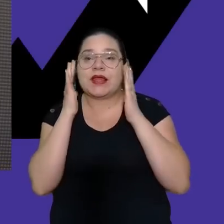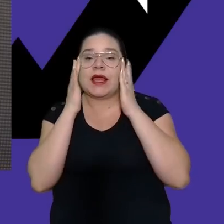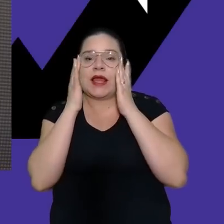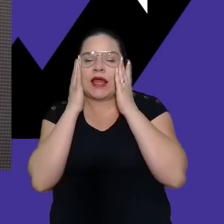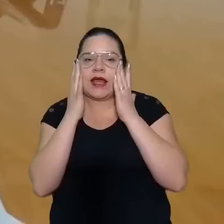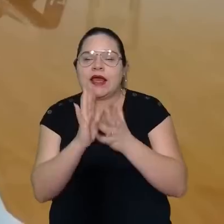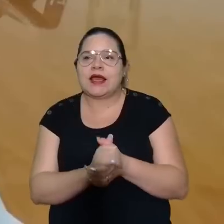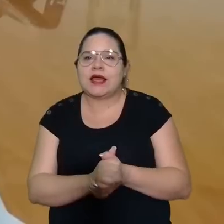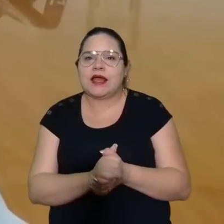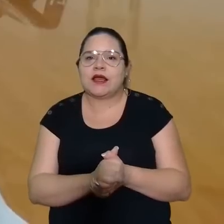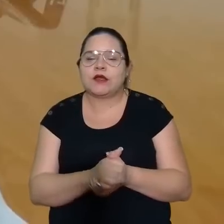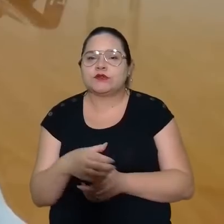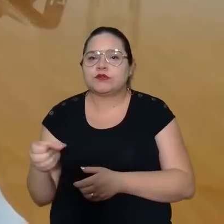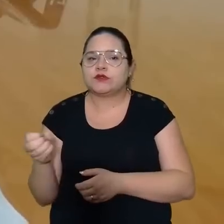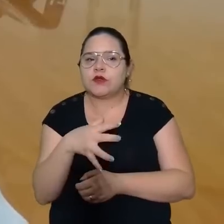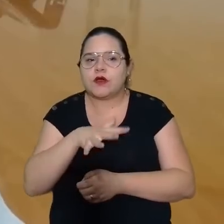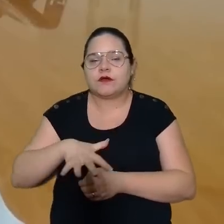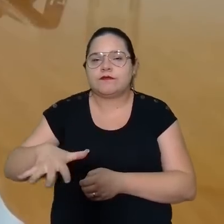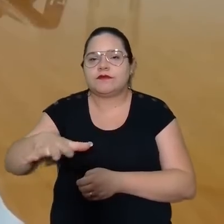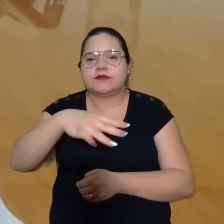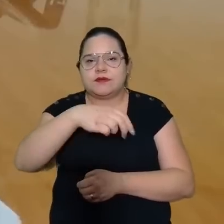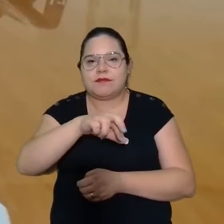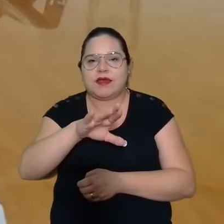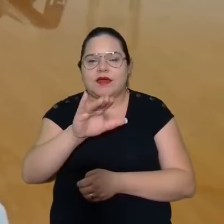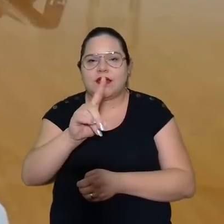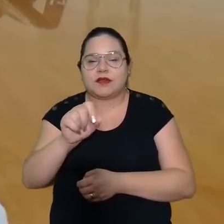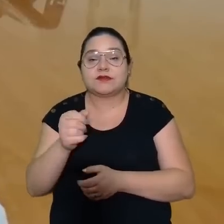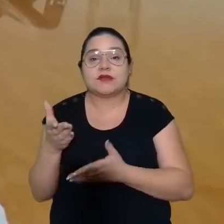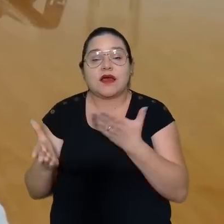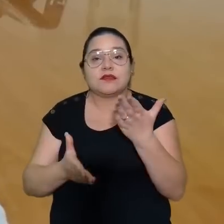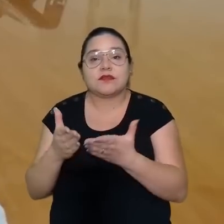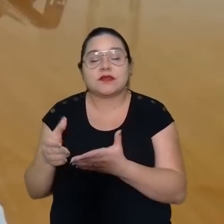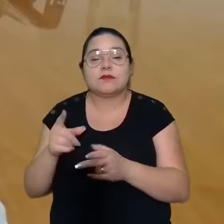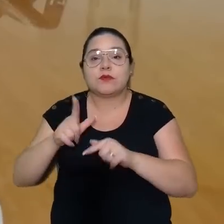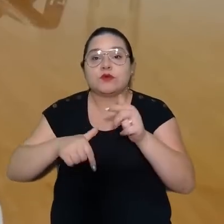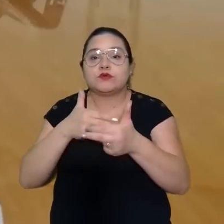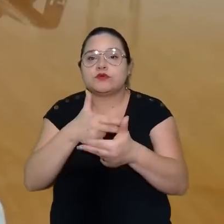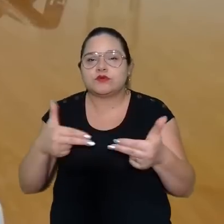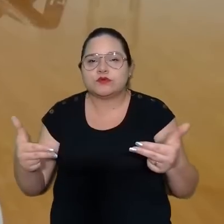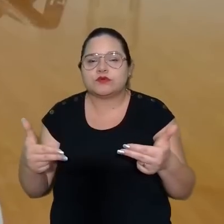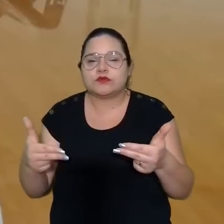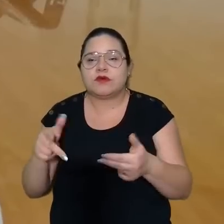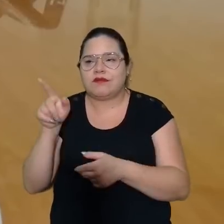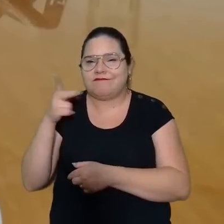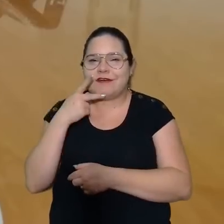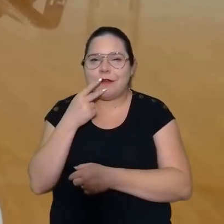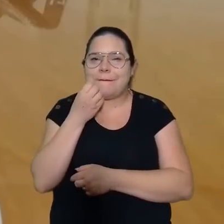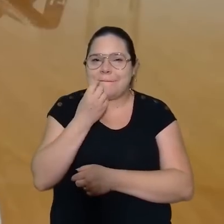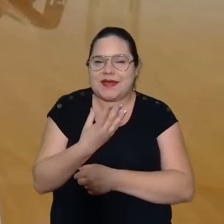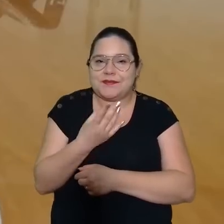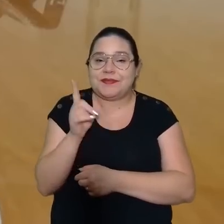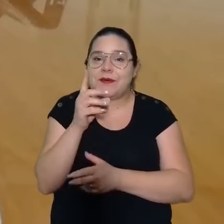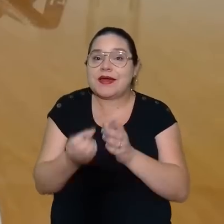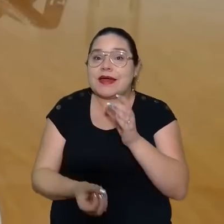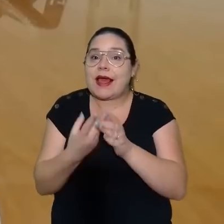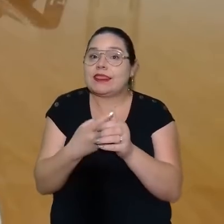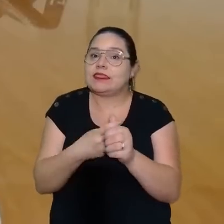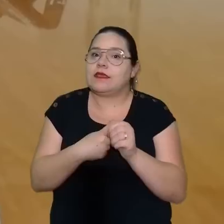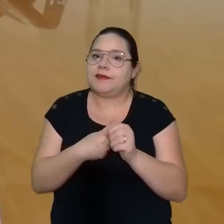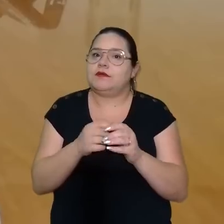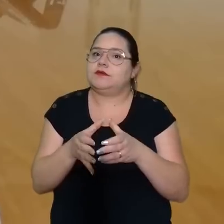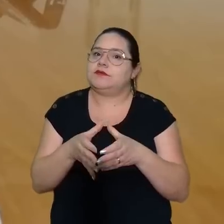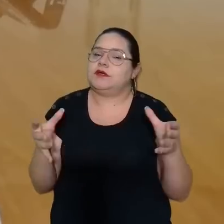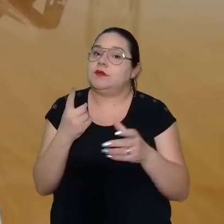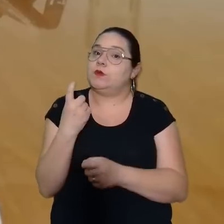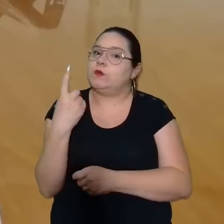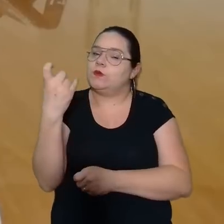Novos mercados, às vezes, é o mesmo produto em outro mercado, né? O Marcos já falou bem de não criar uma dependência muito grande de um único